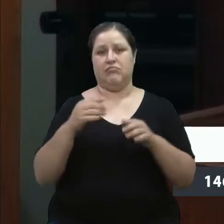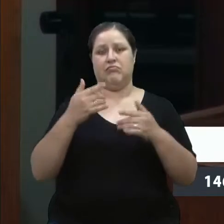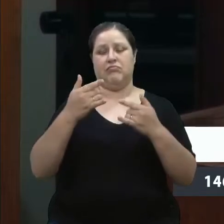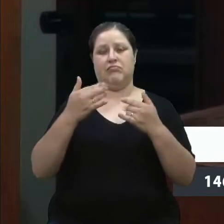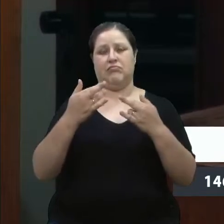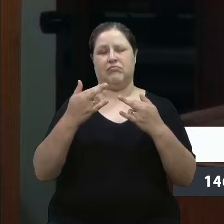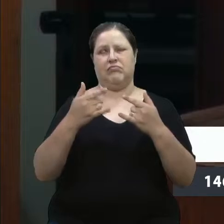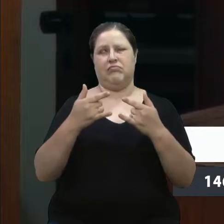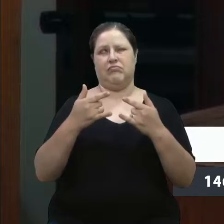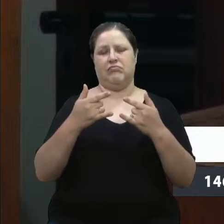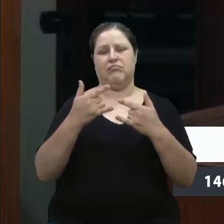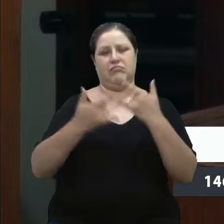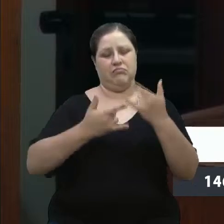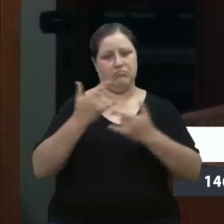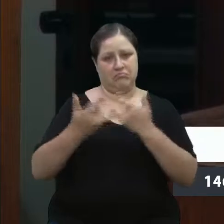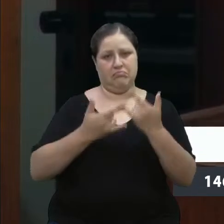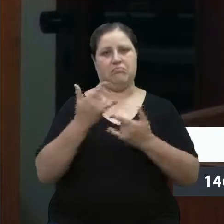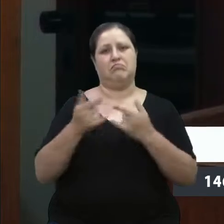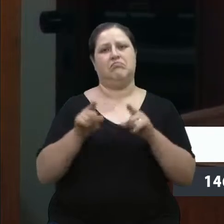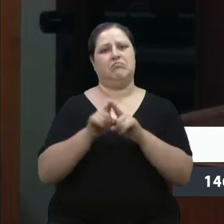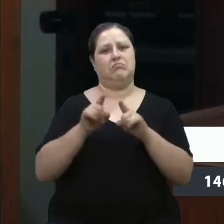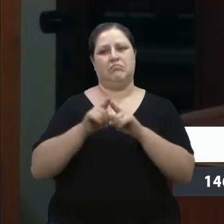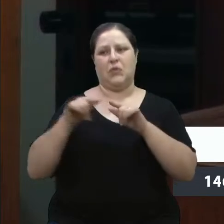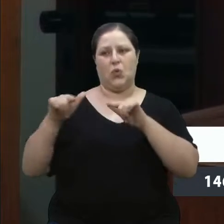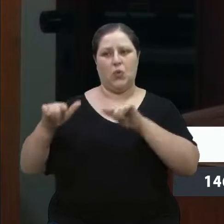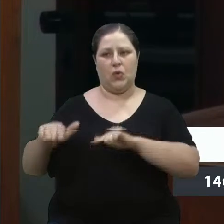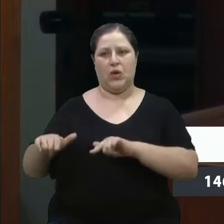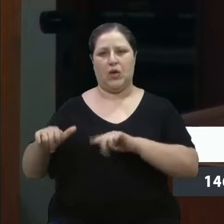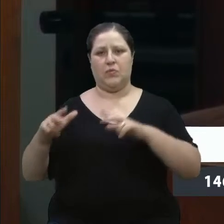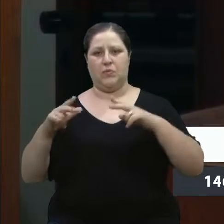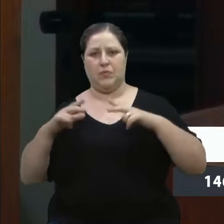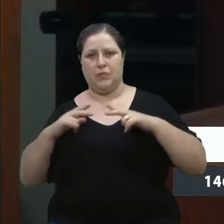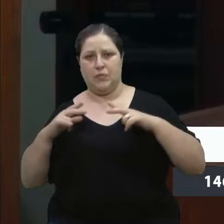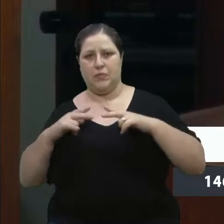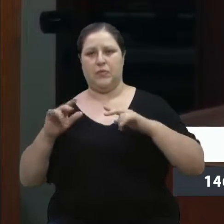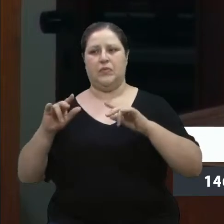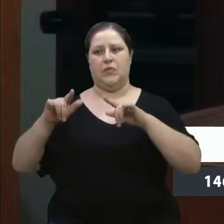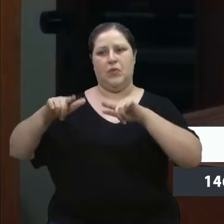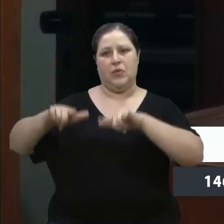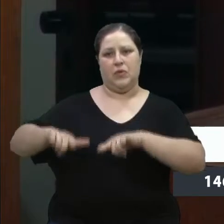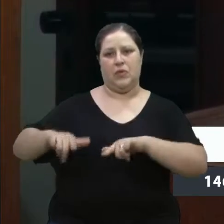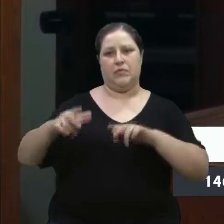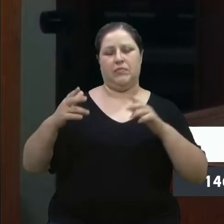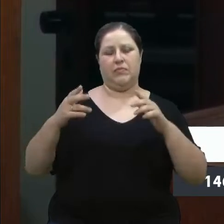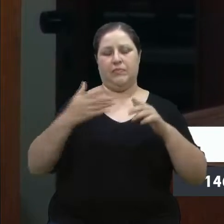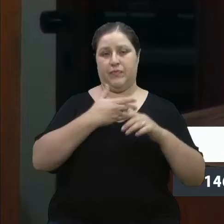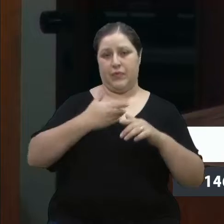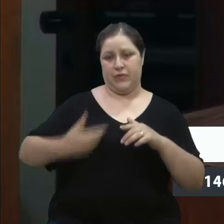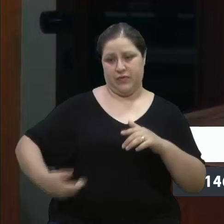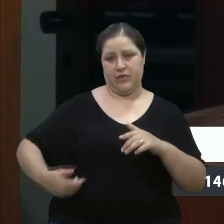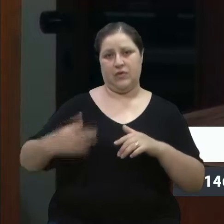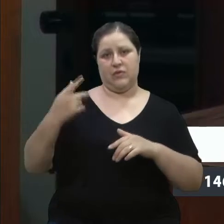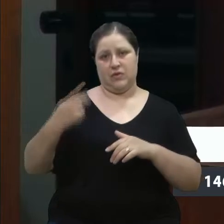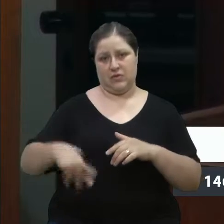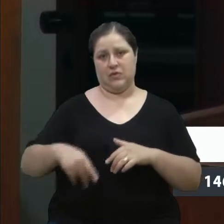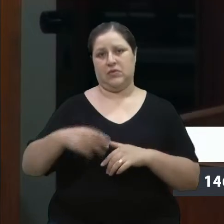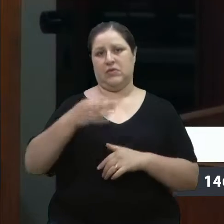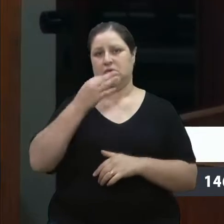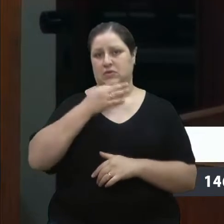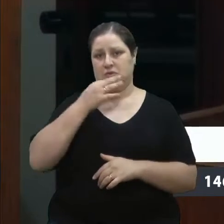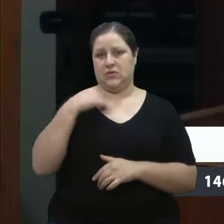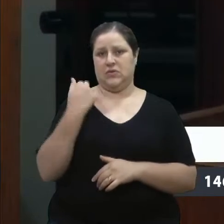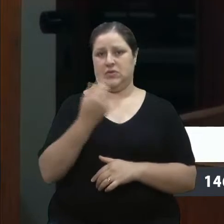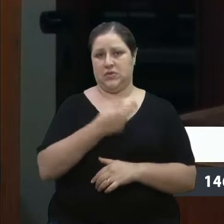ou a qualquer outro equipamento público ou privado da nossa cidade. O